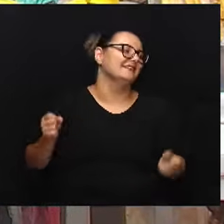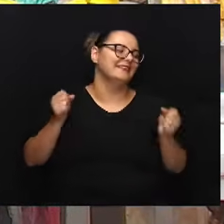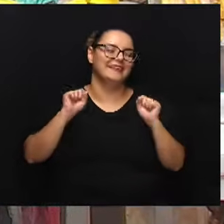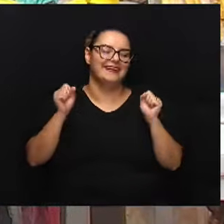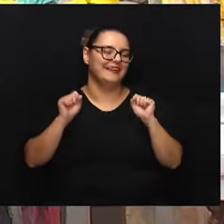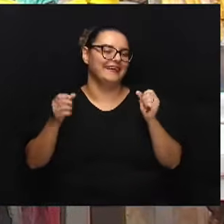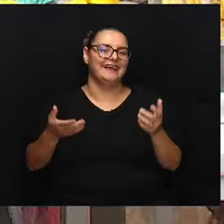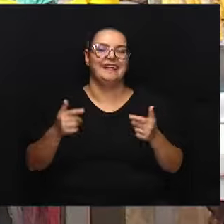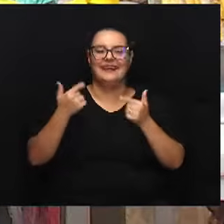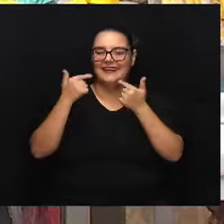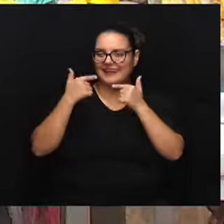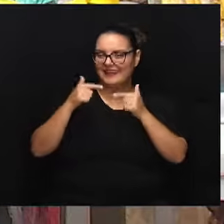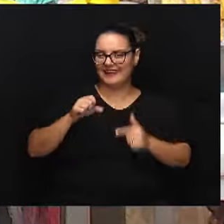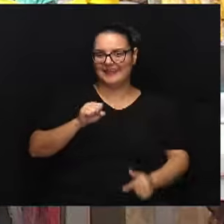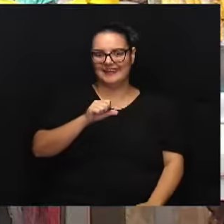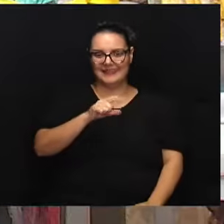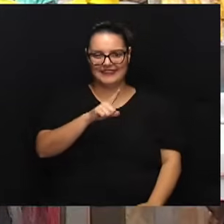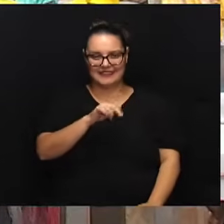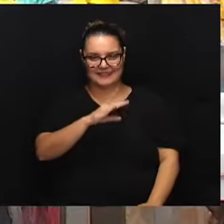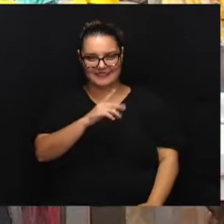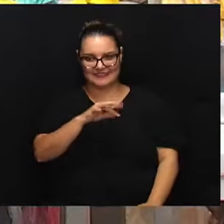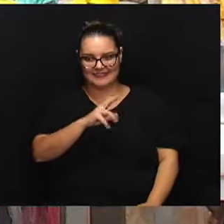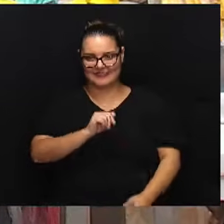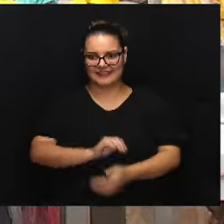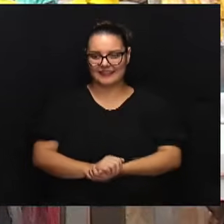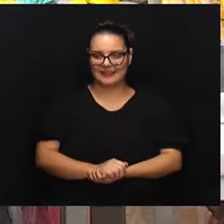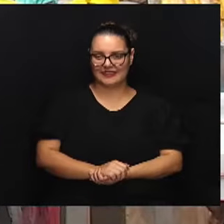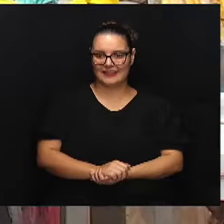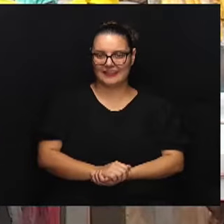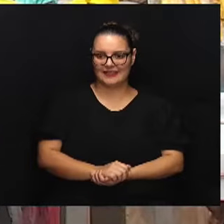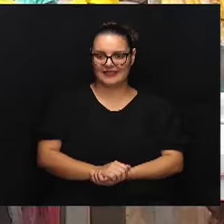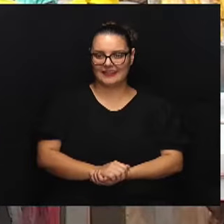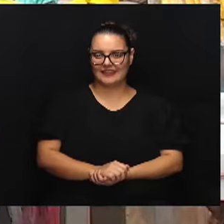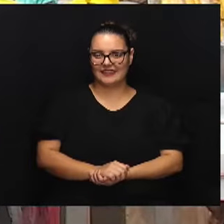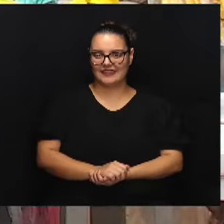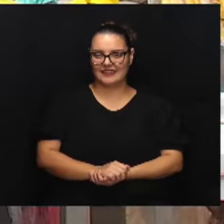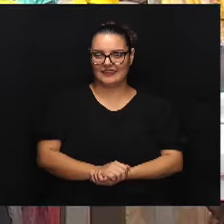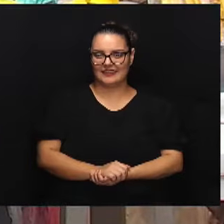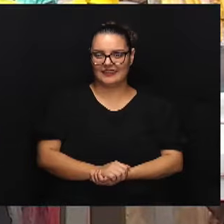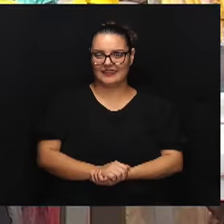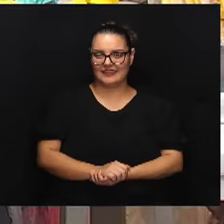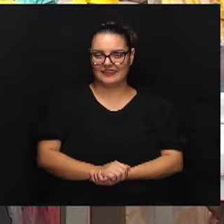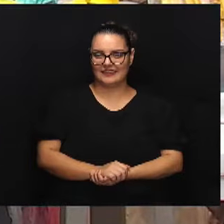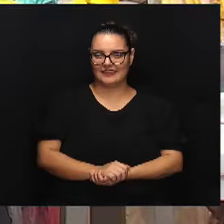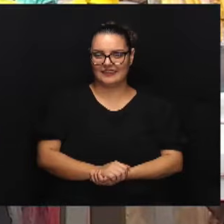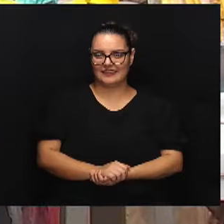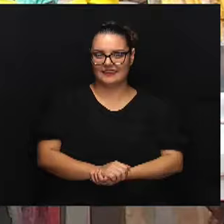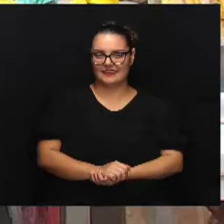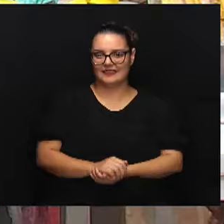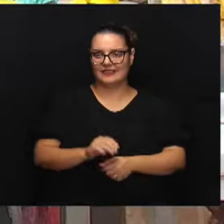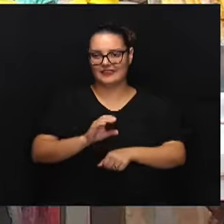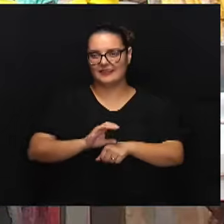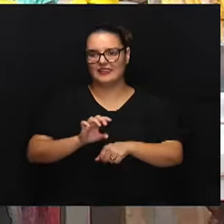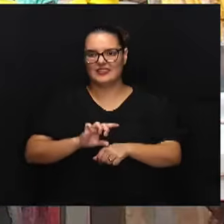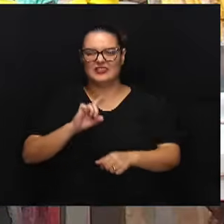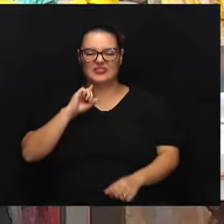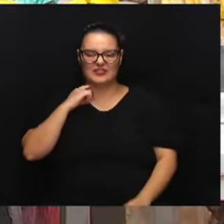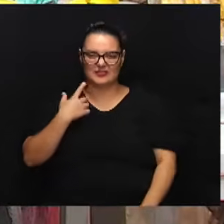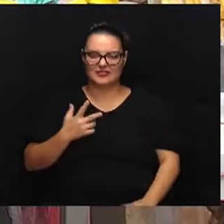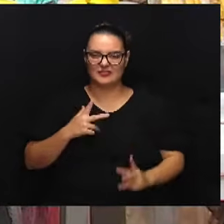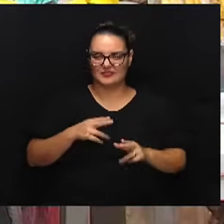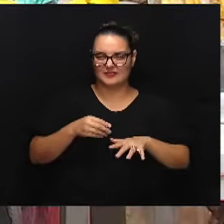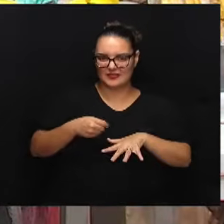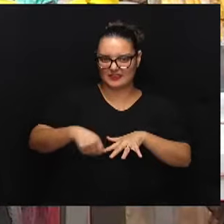isso. Pinta a salsicha aqui, ó, de uma forma bem assim, ó, é um cinza meio sujo, assim, como se fosse a